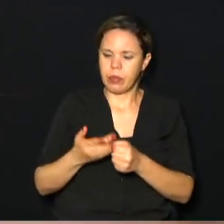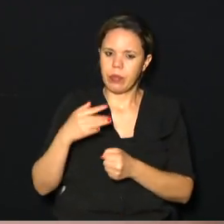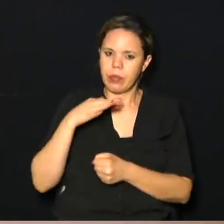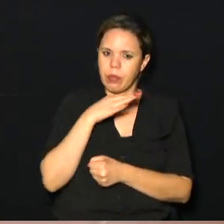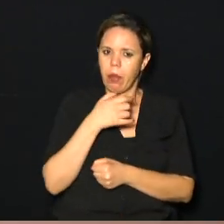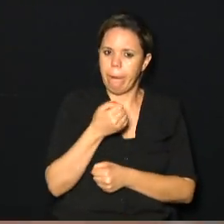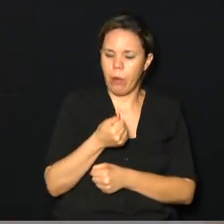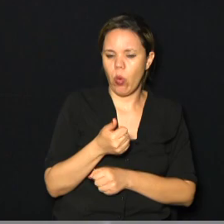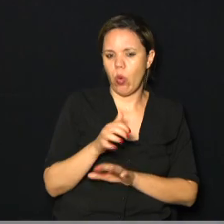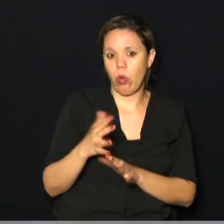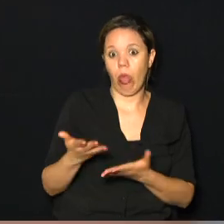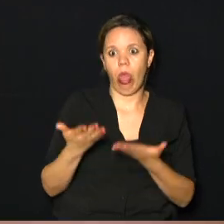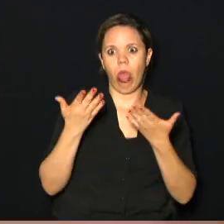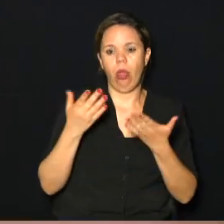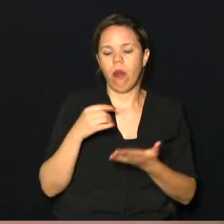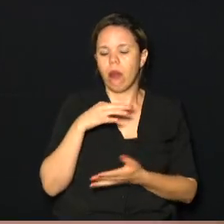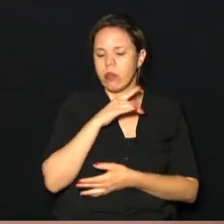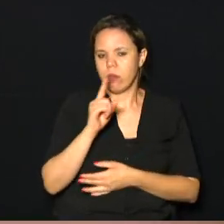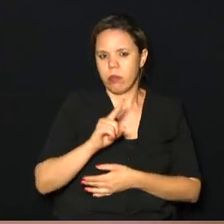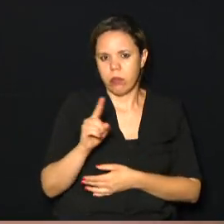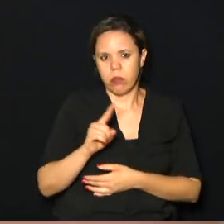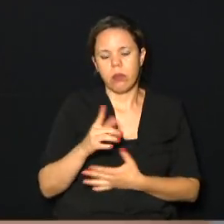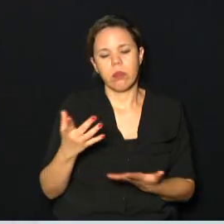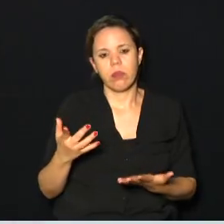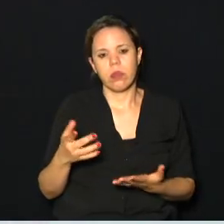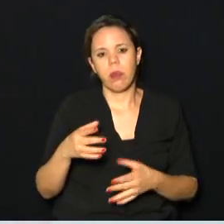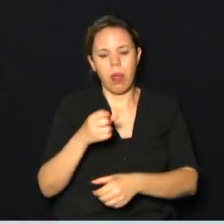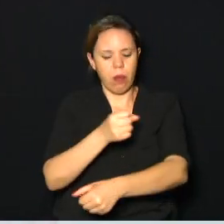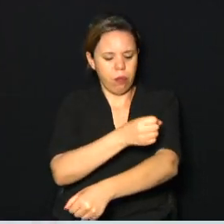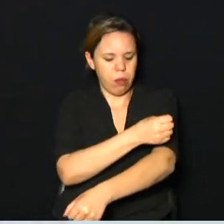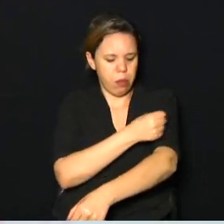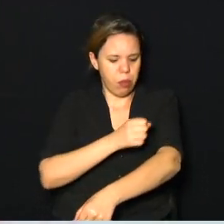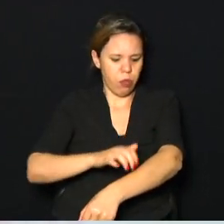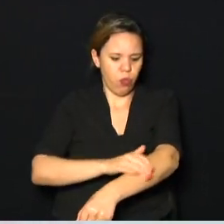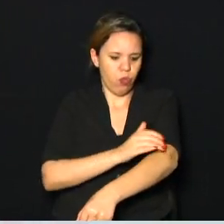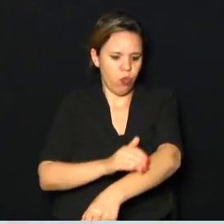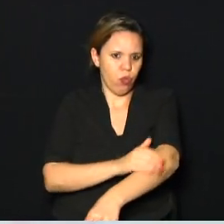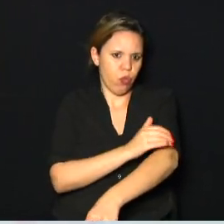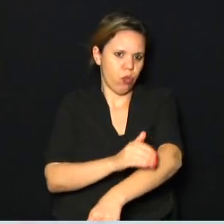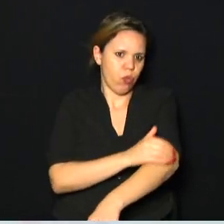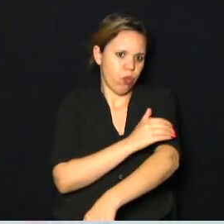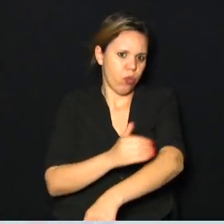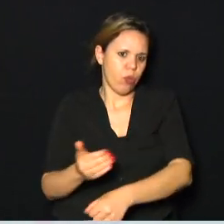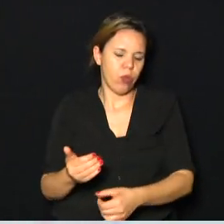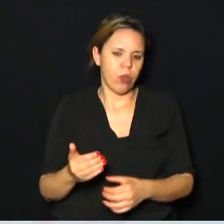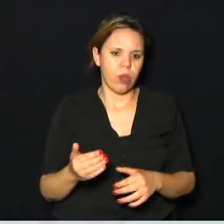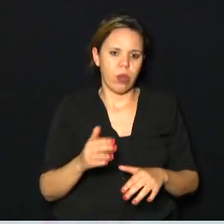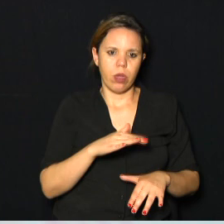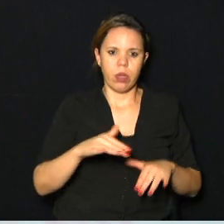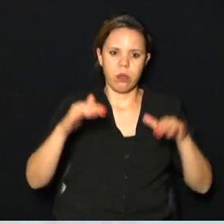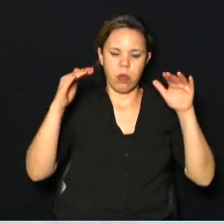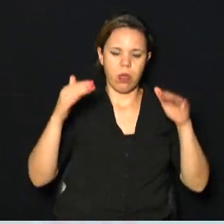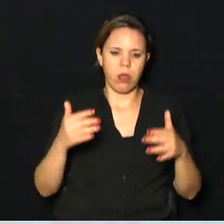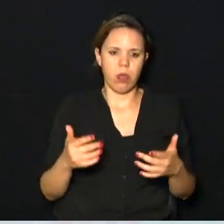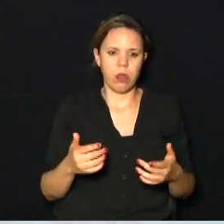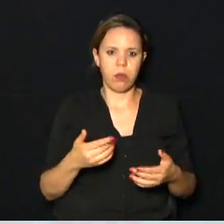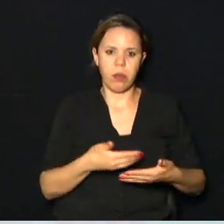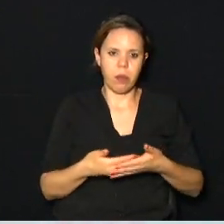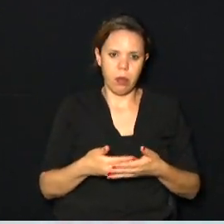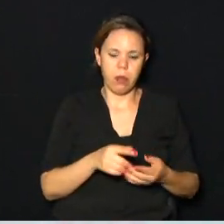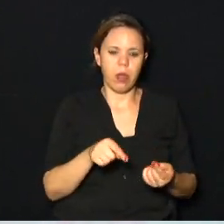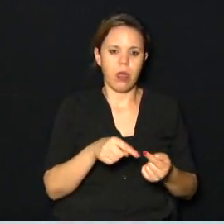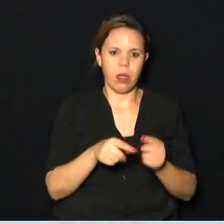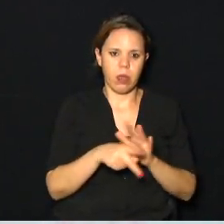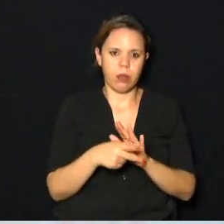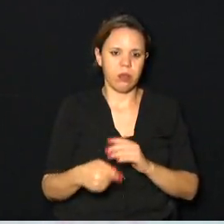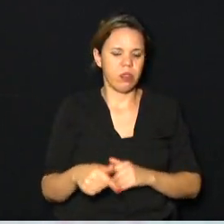mas nada muito quente, né? Hidratantes. Crianças maiores são menos sensíveis. Para bebês, existem linhas